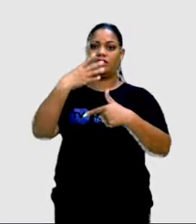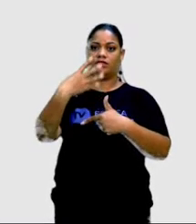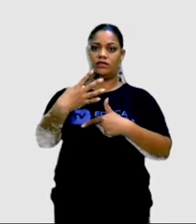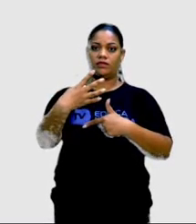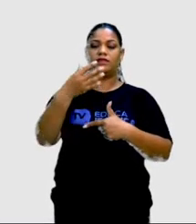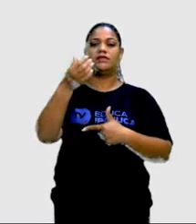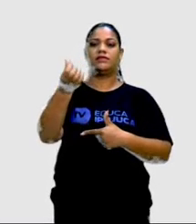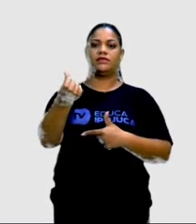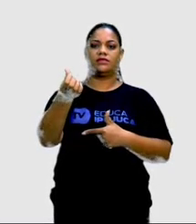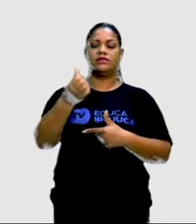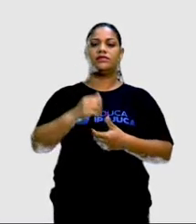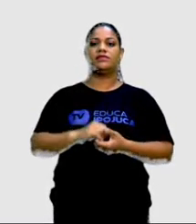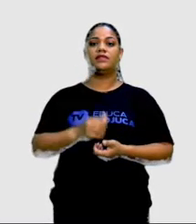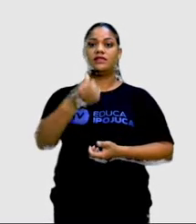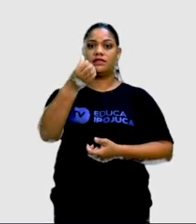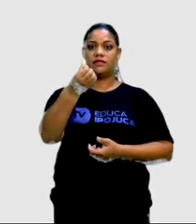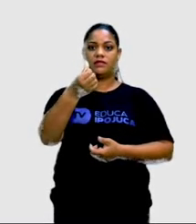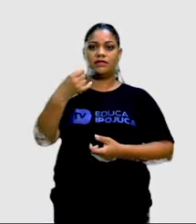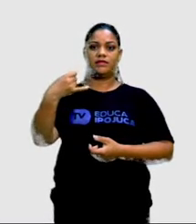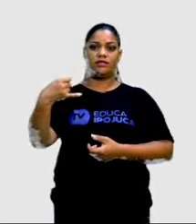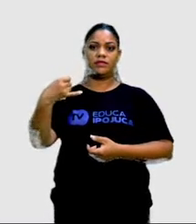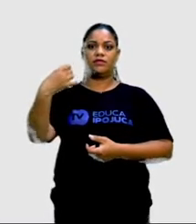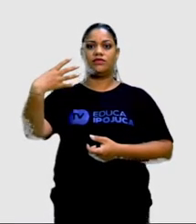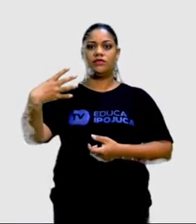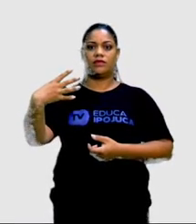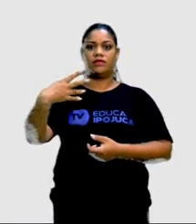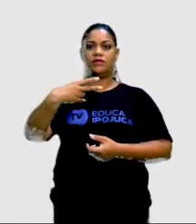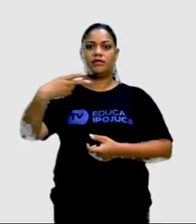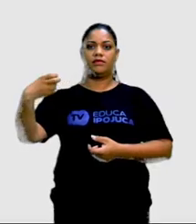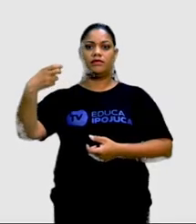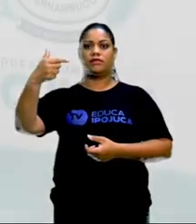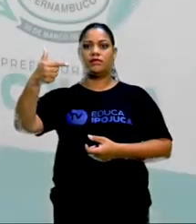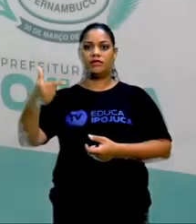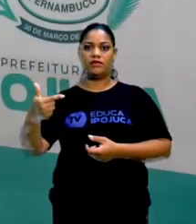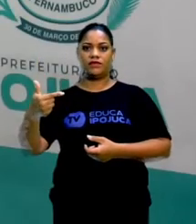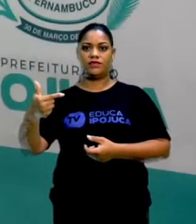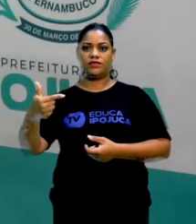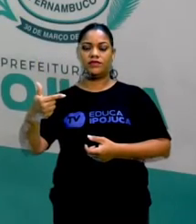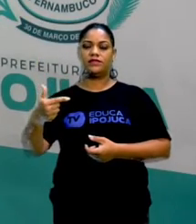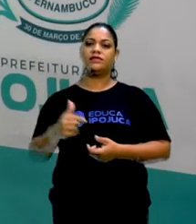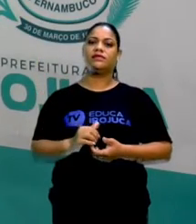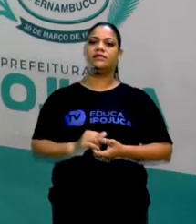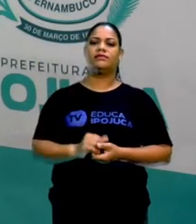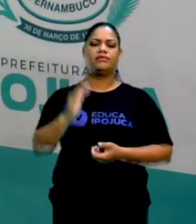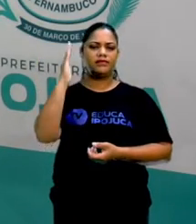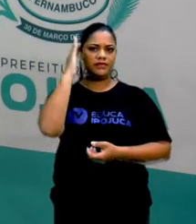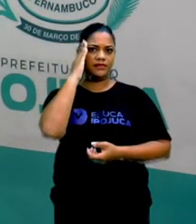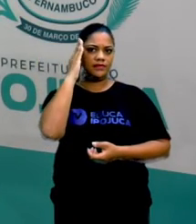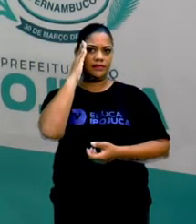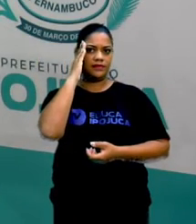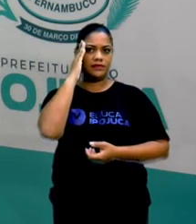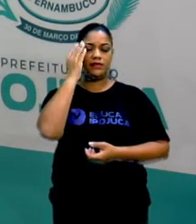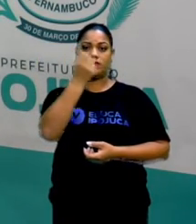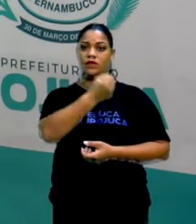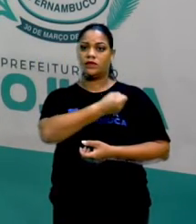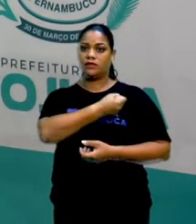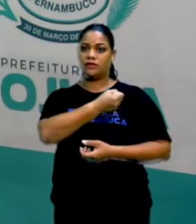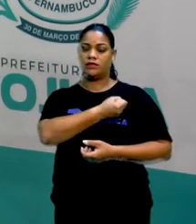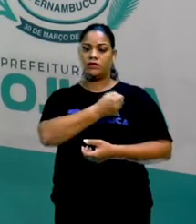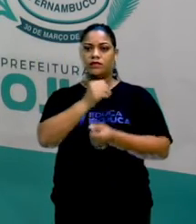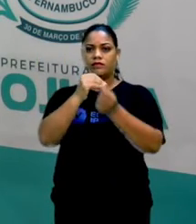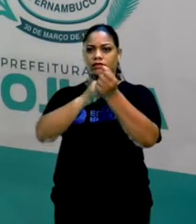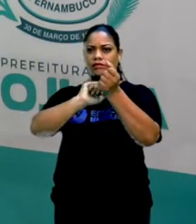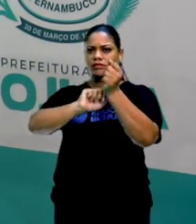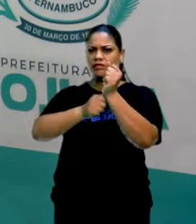você desceu. Quem de 6 tira 4, ficou 2. Deu para entender aí essa questão? O número que está